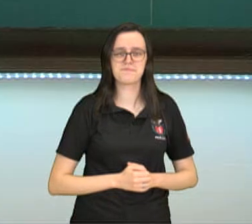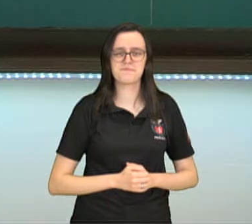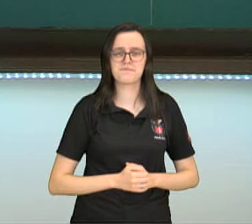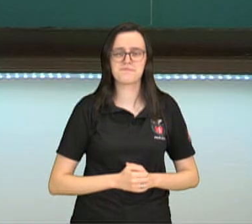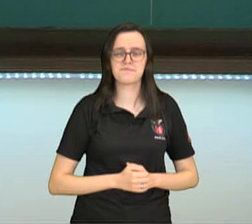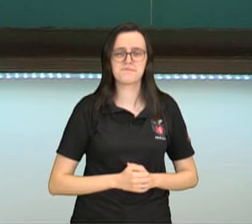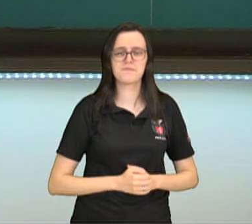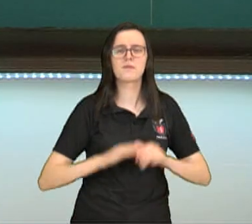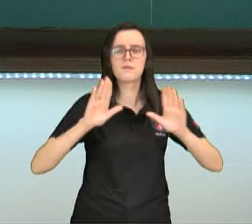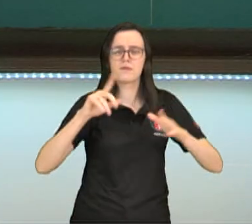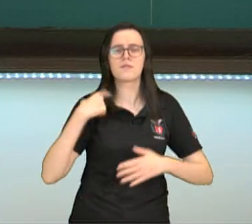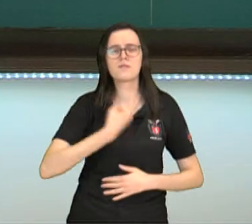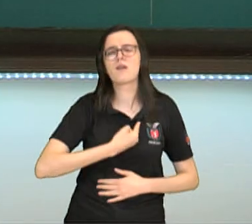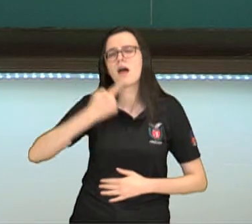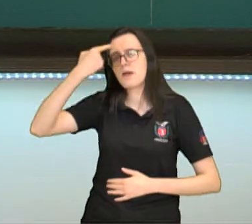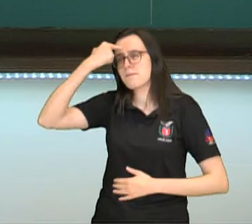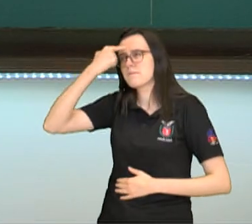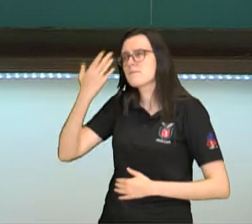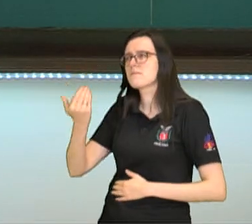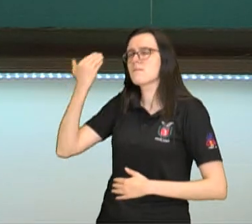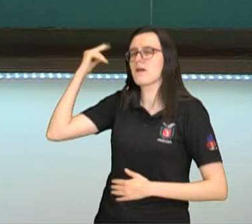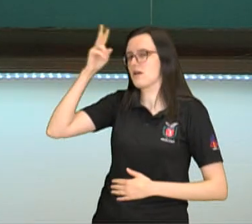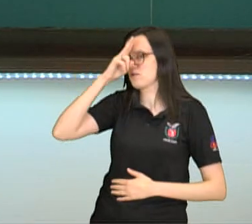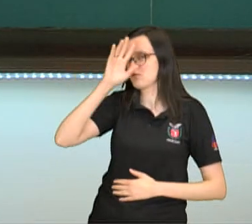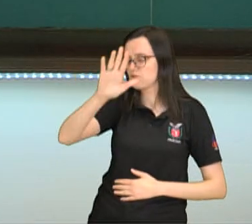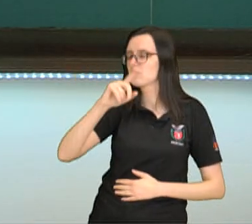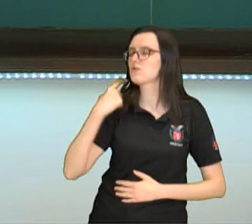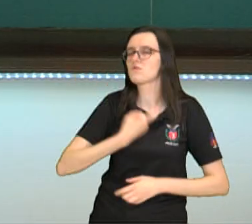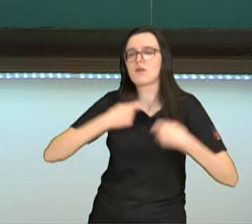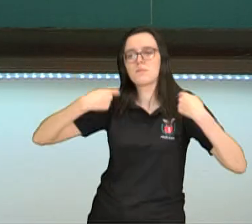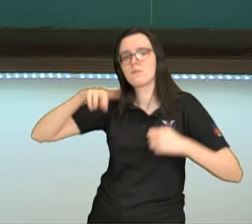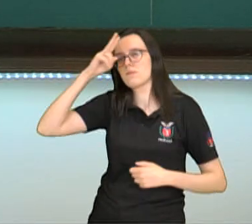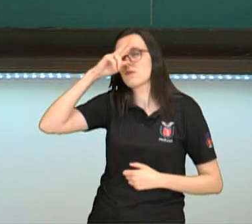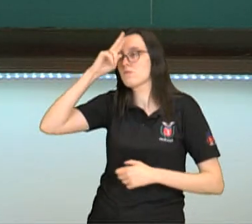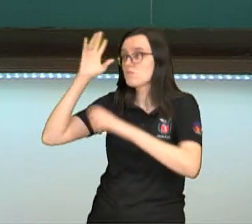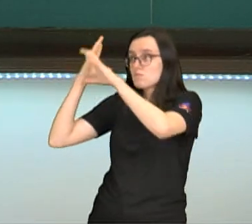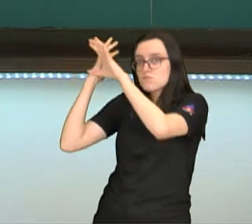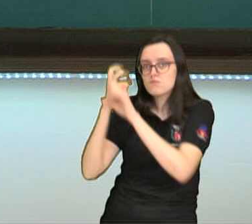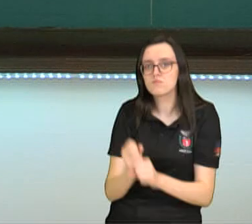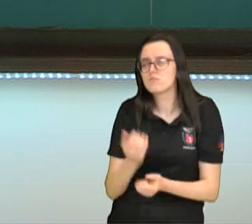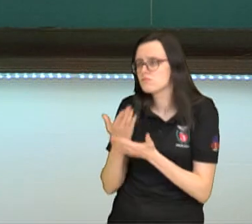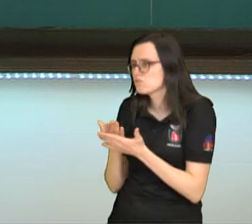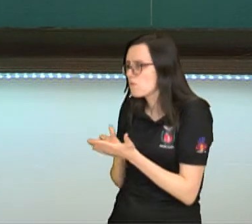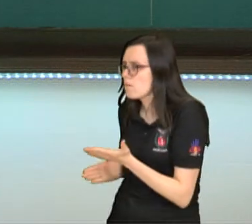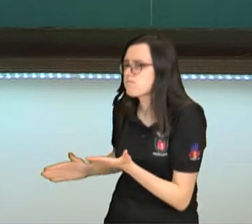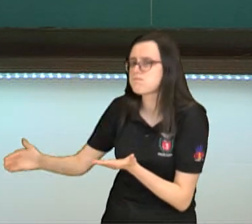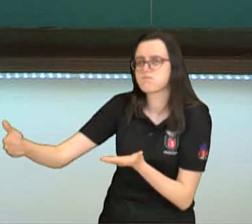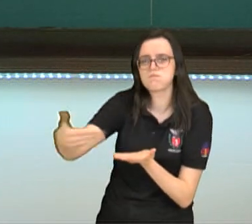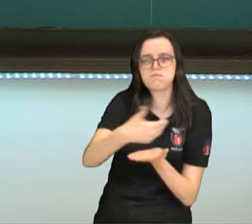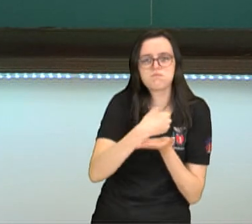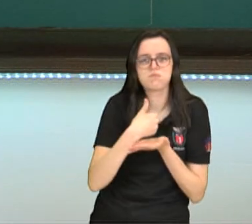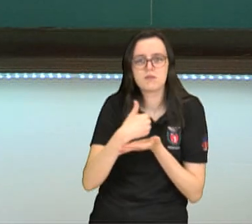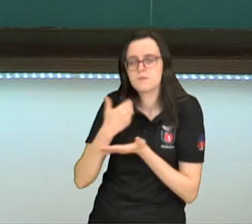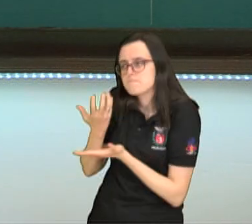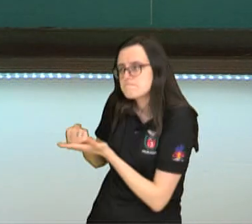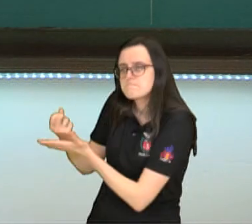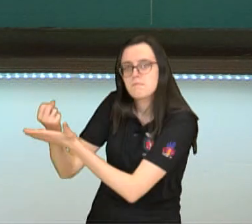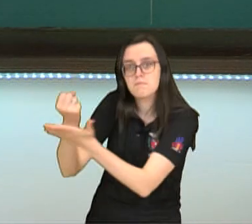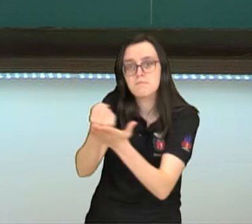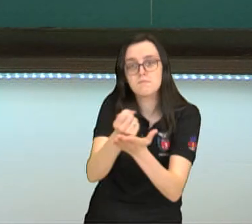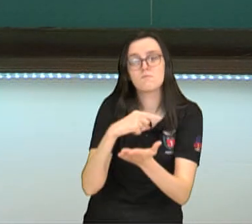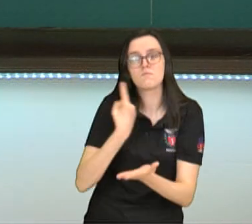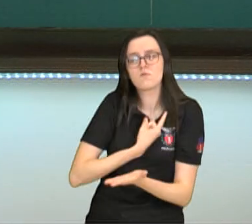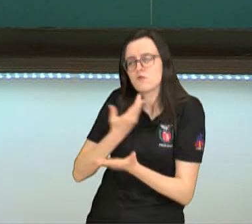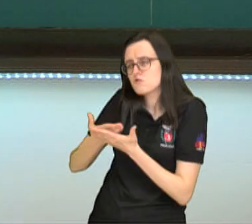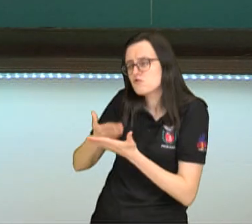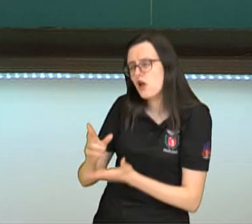Mas, pensando nas origens históricas, pessoal, a gente tem que lembrar que o historiador ele trabalha com fonte, tá? E quando a gente vai olhar para as